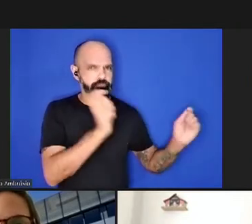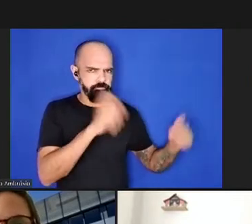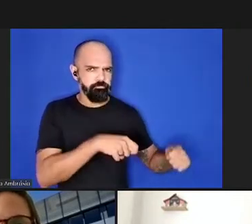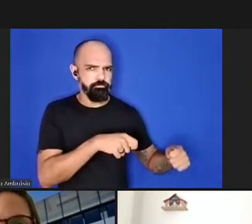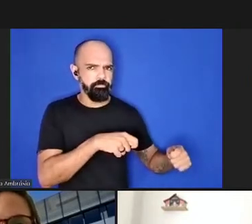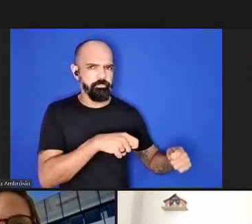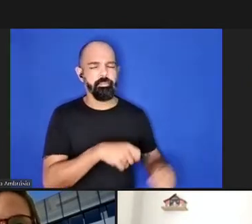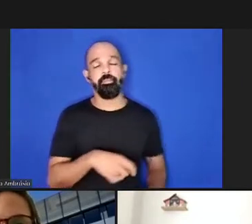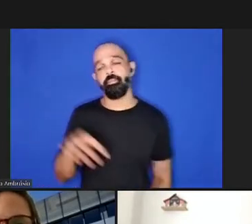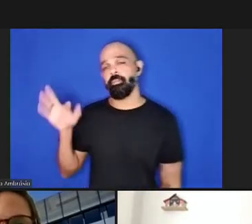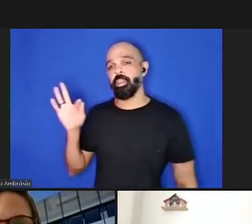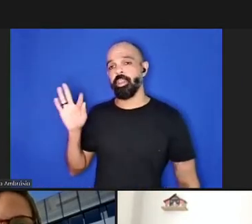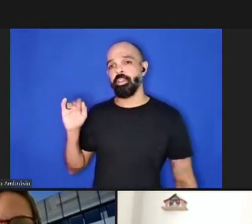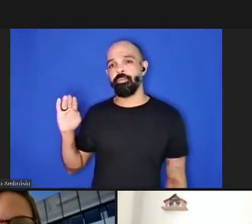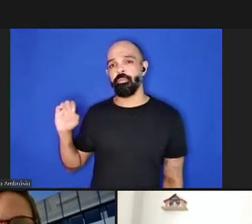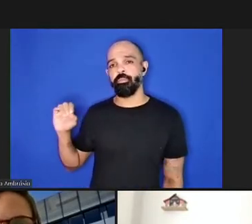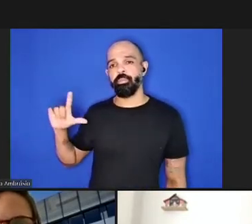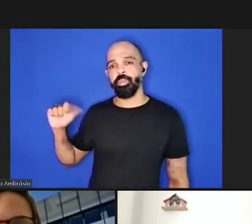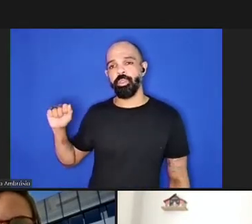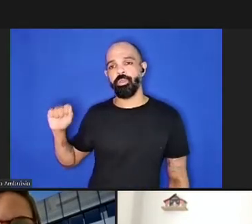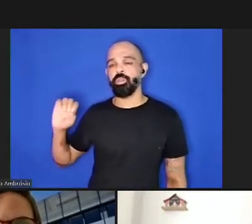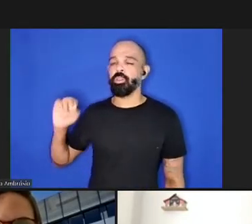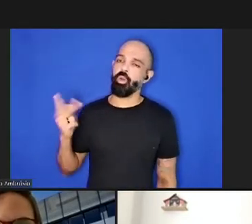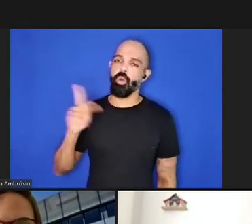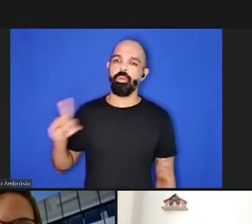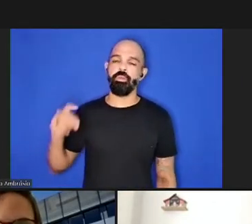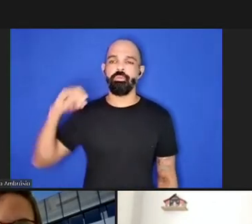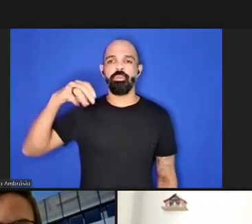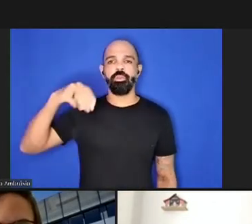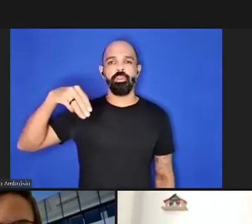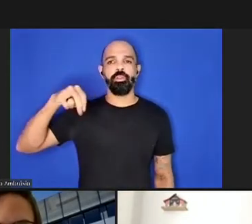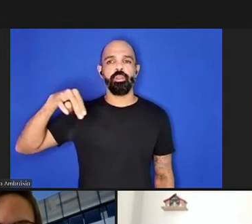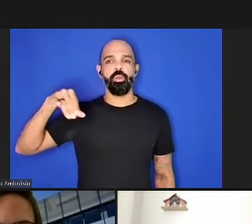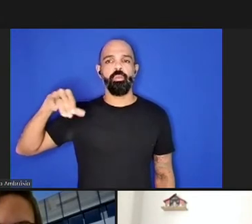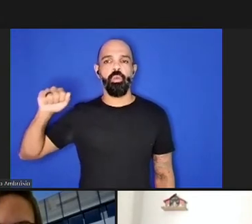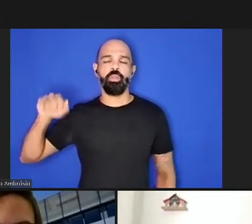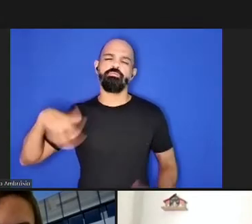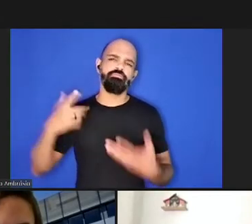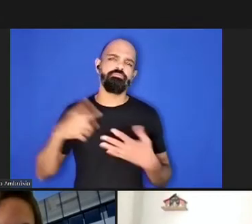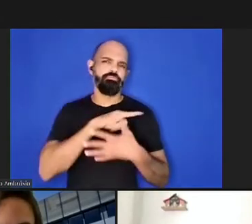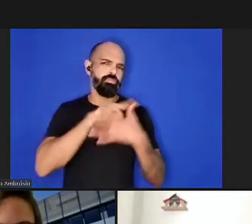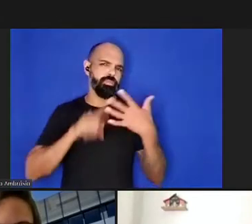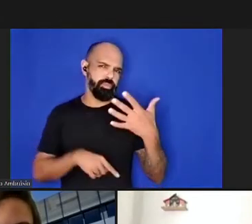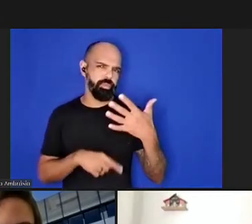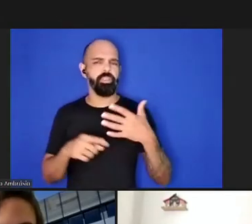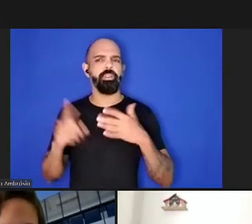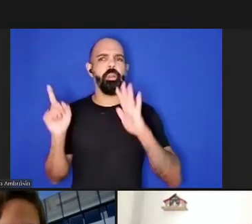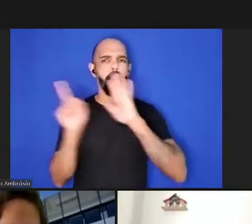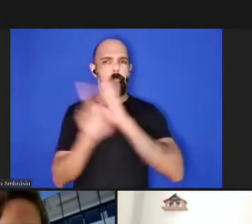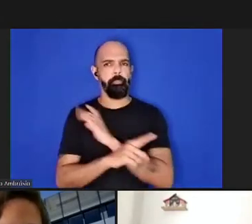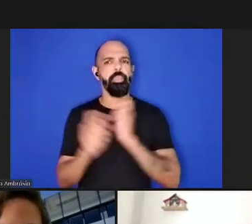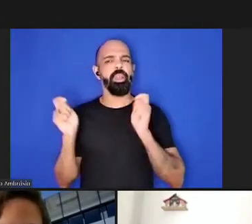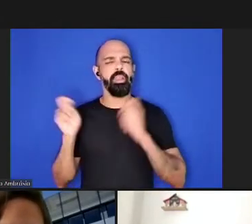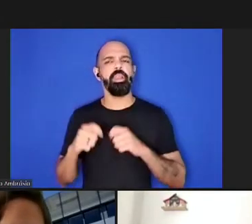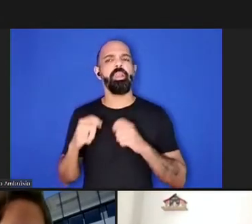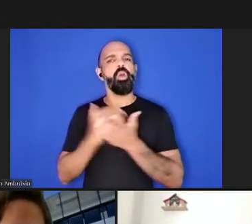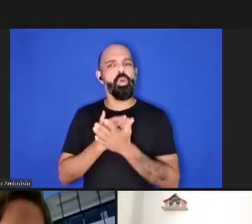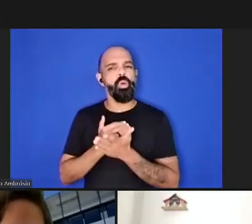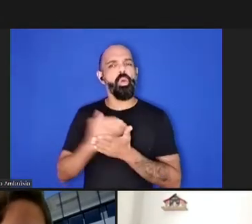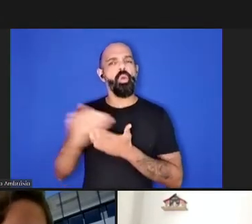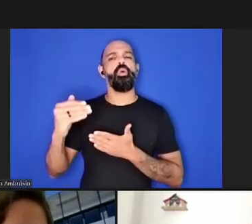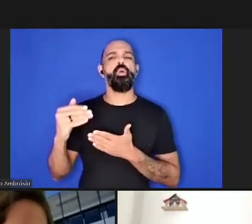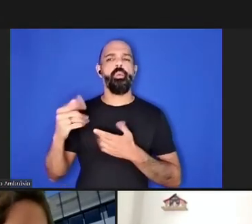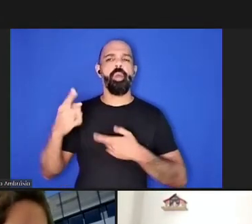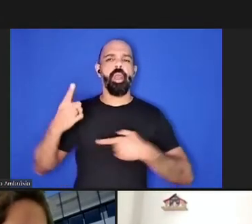como para a professora Mônica. Okay? Eu acho que com esse conjunto de perguntas a gente pode fazer essa rodada de